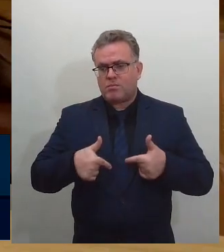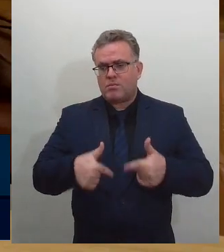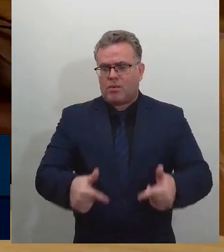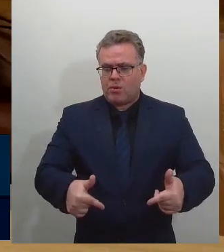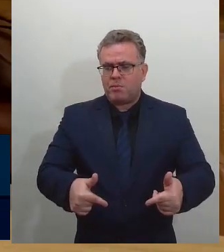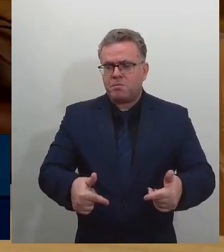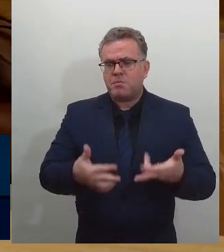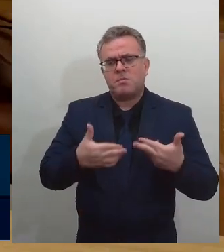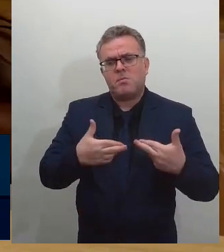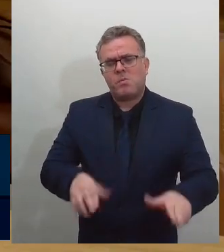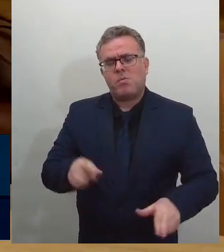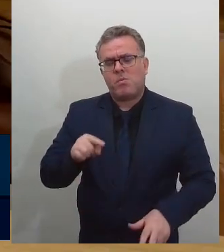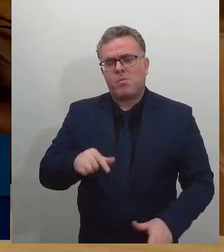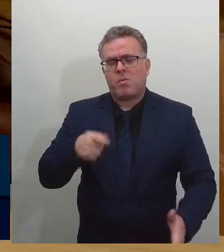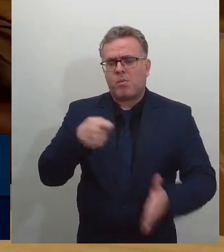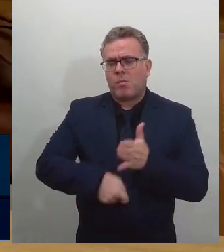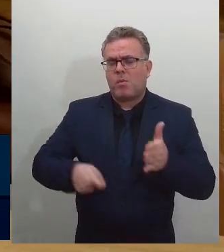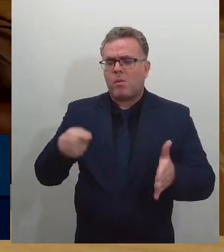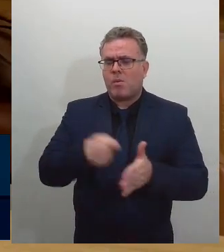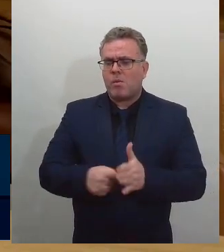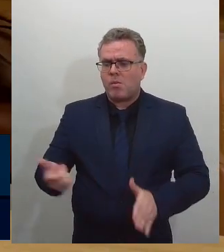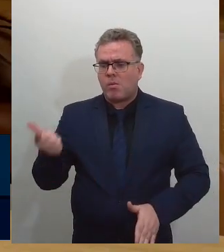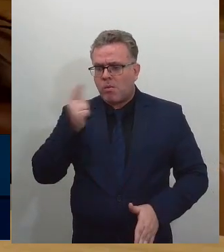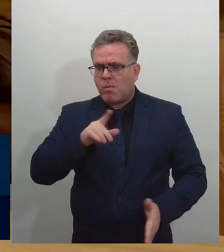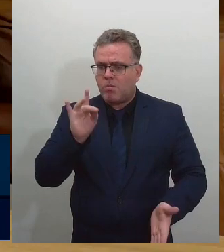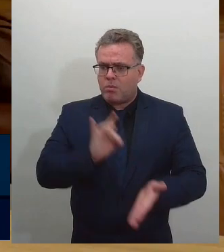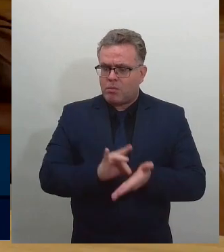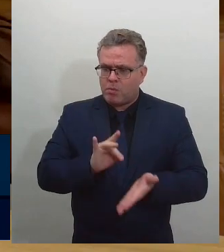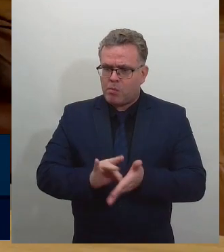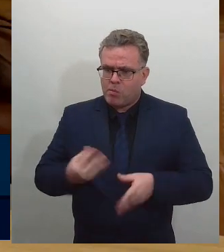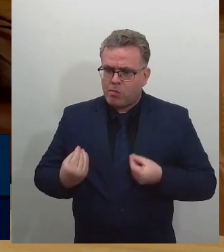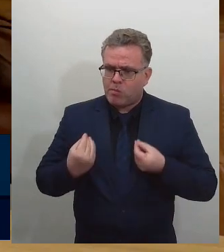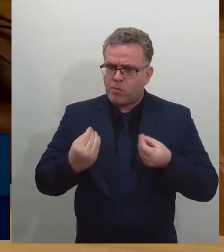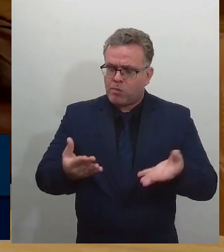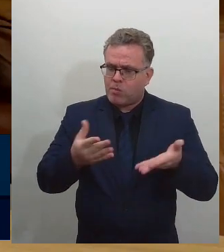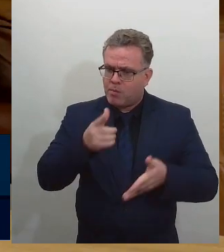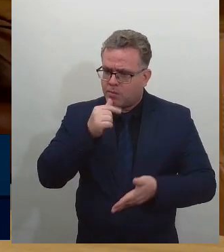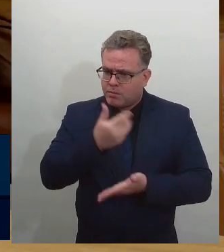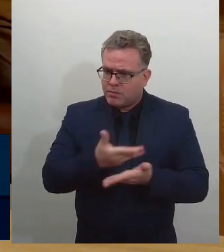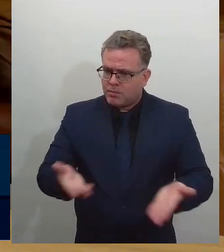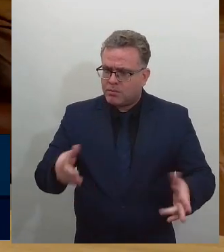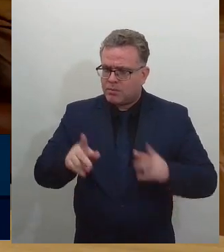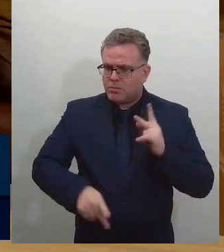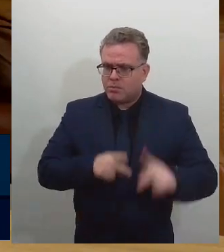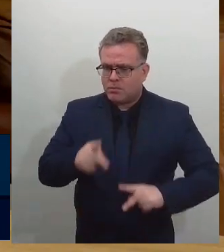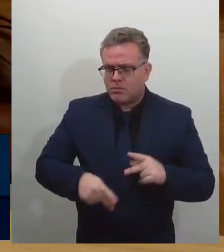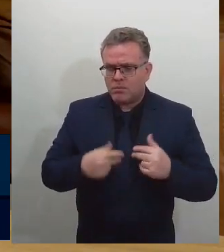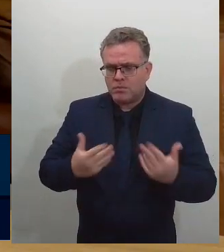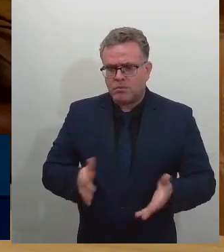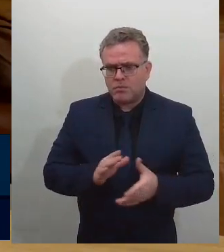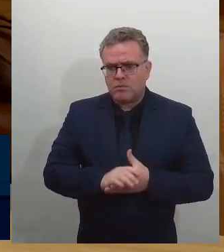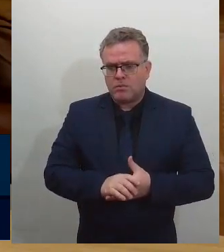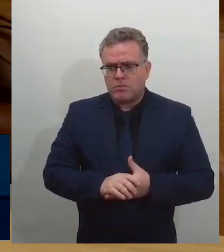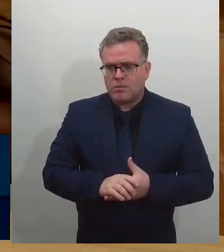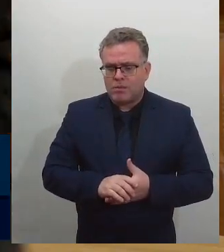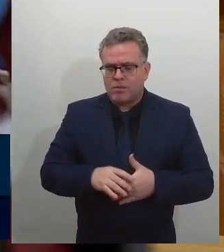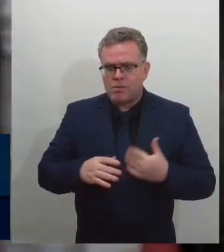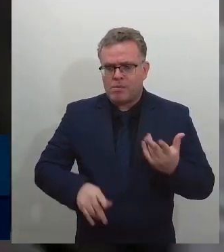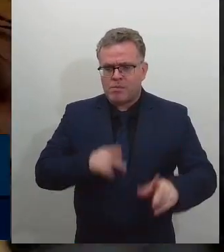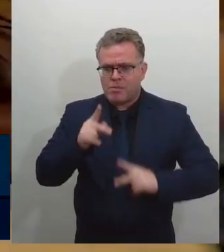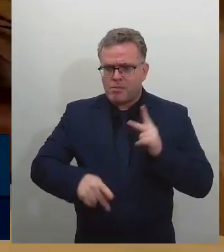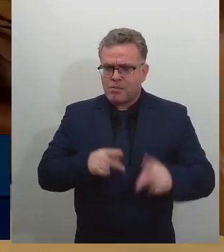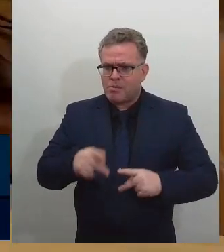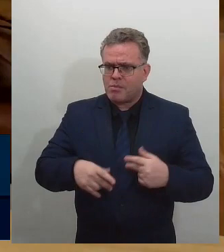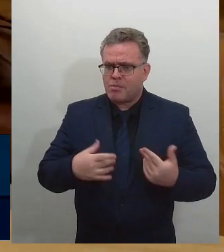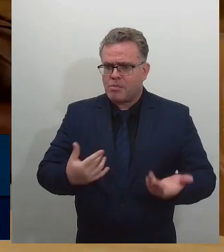lute e consiga levar água para o povo sertanejo. Que aquele povo sertanejo, na verdade, Chico, é uma falta